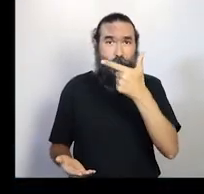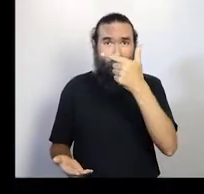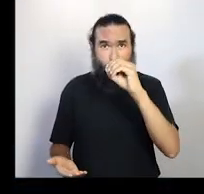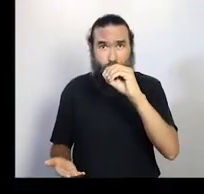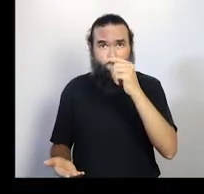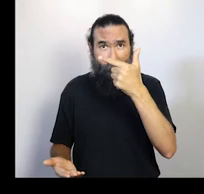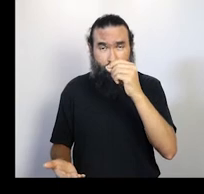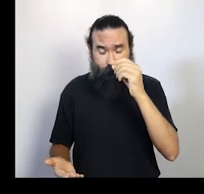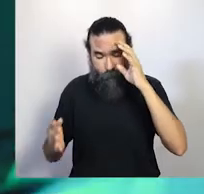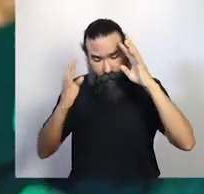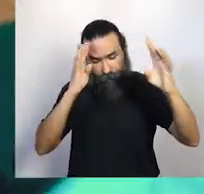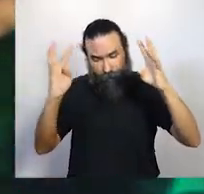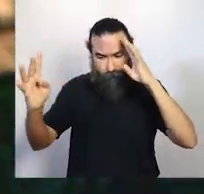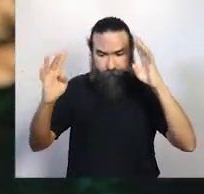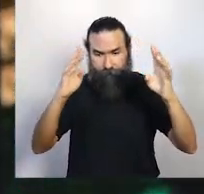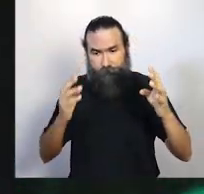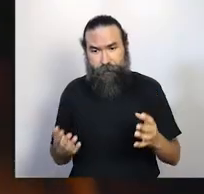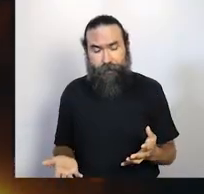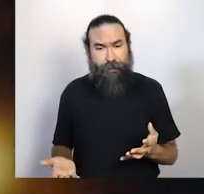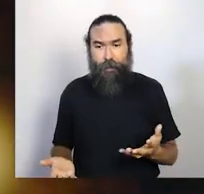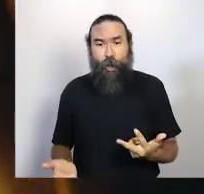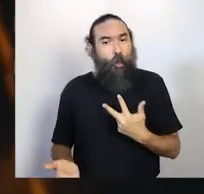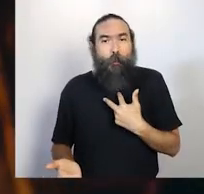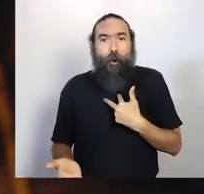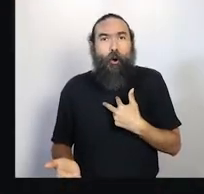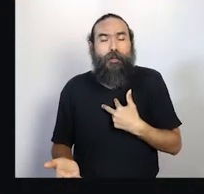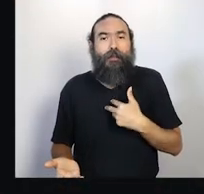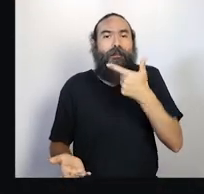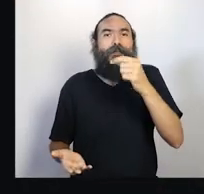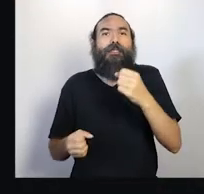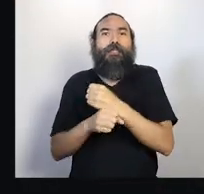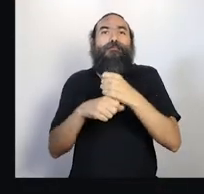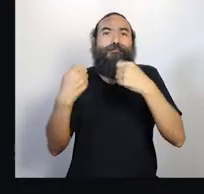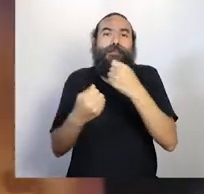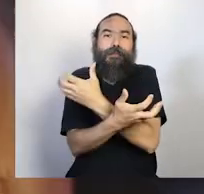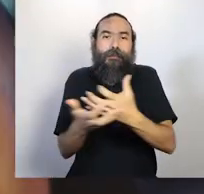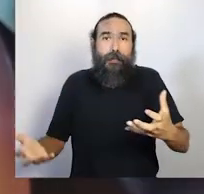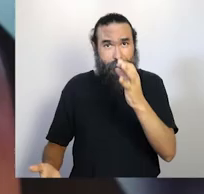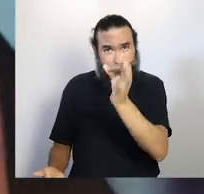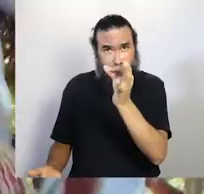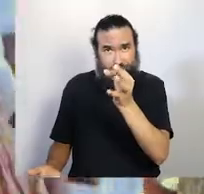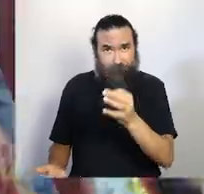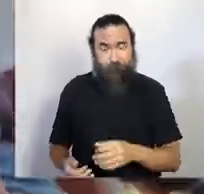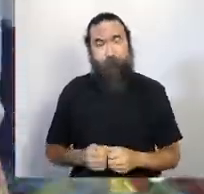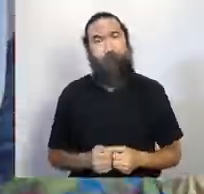2020 eu pensei aqui, viu? Não posso deixar de celebrar meus 20 anos de existência, vocês não concordam?